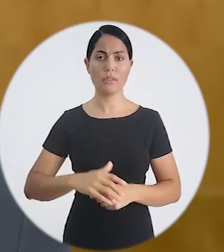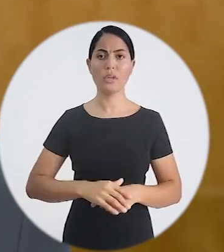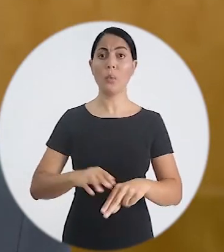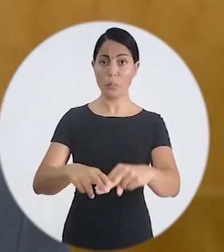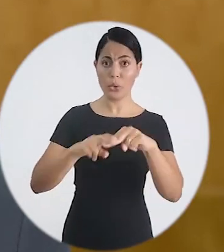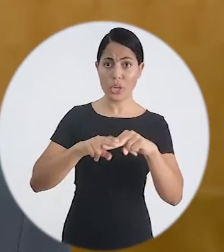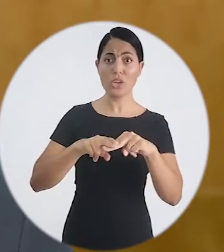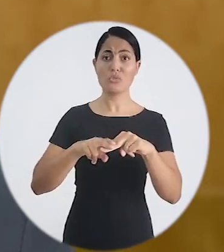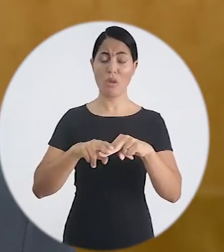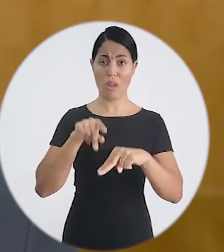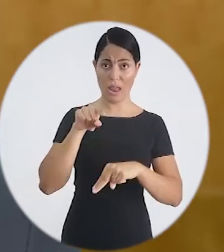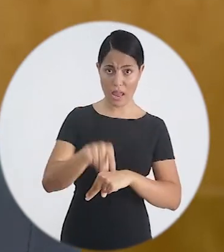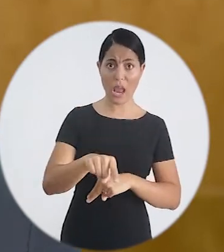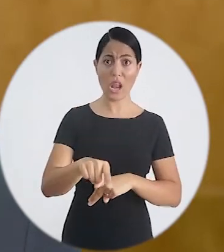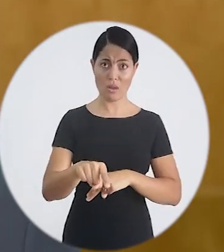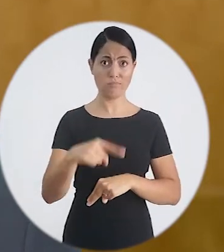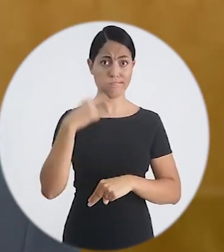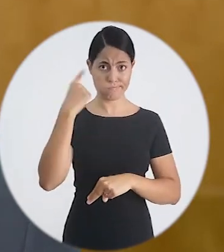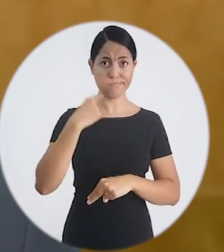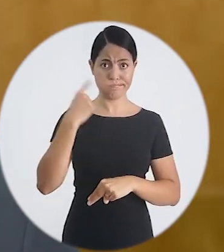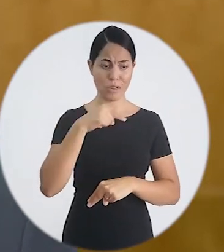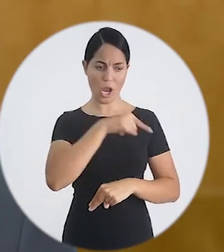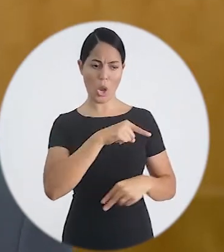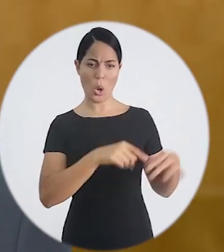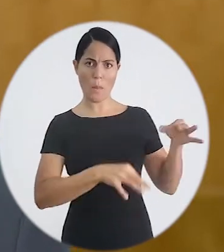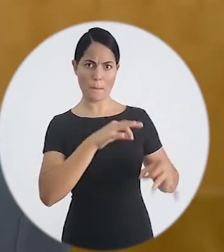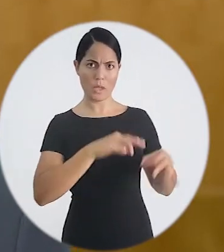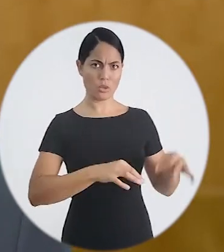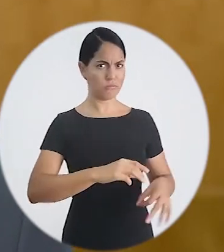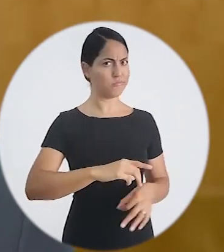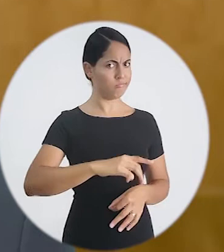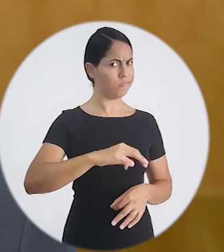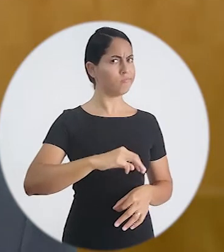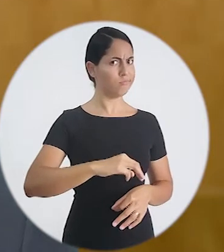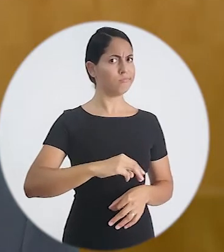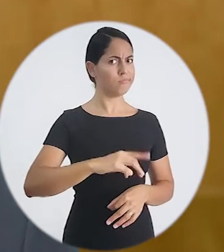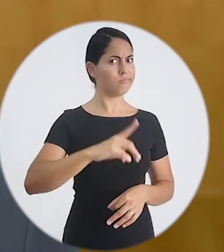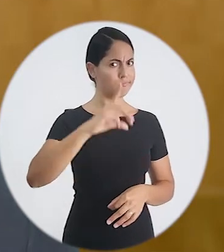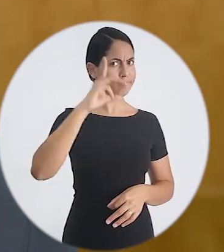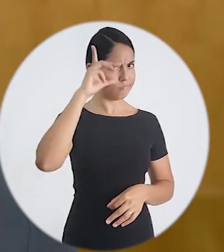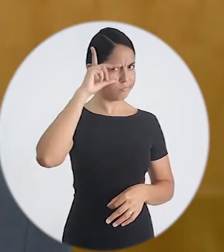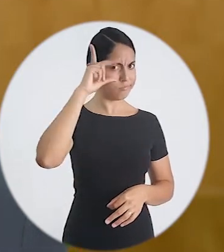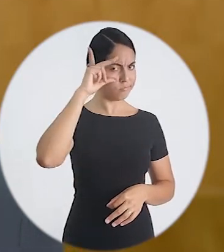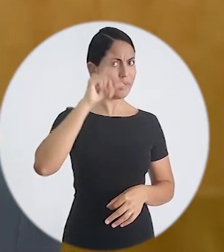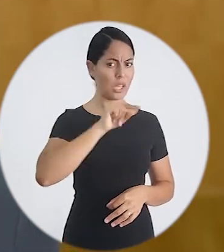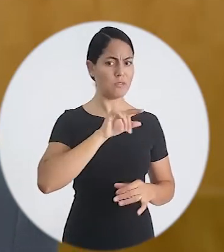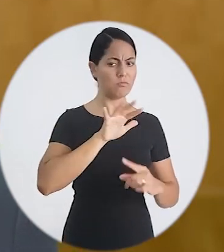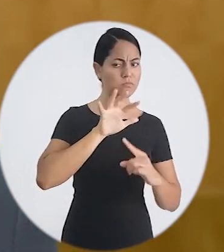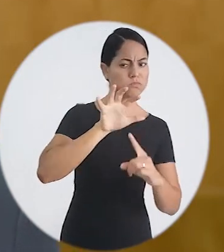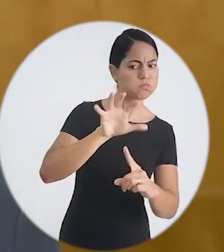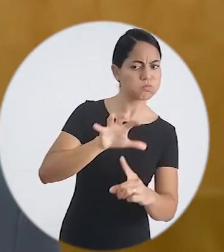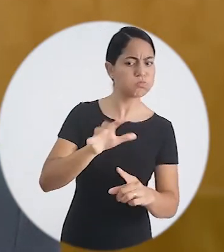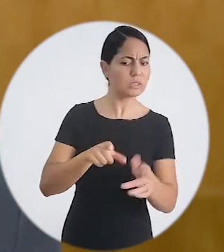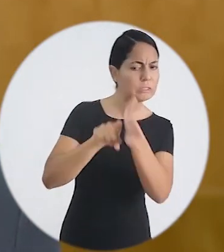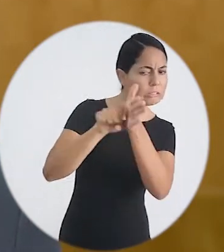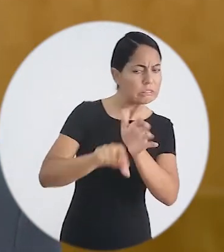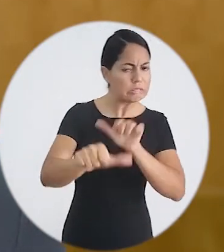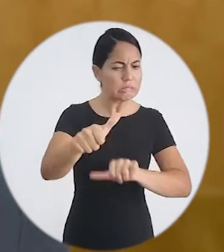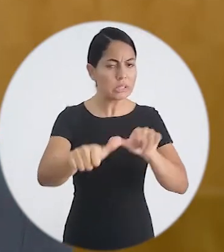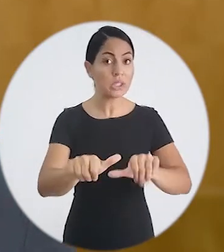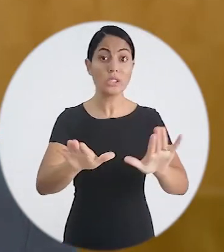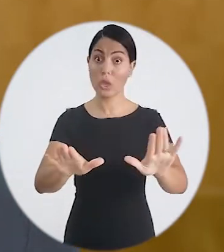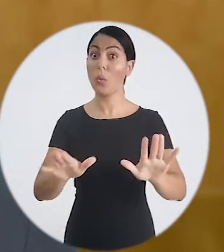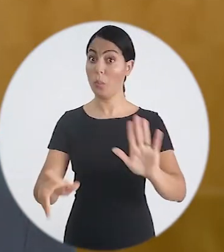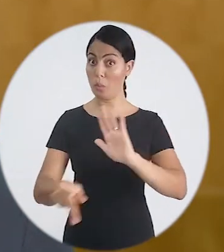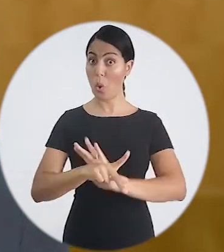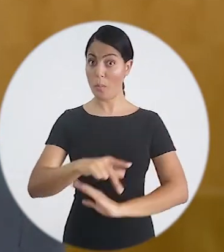Por causa da manifestação, o advogado virou alvo do ministro da Justiça. Para o presidente nacional da Ordem dos